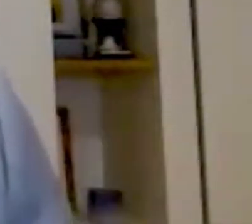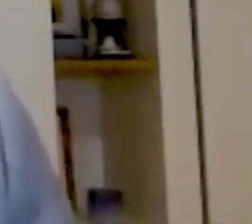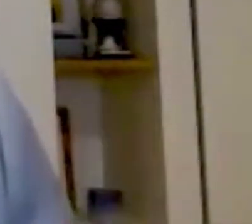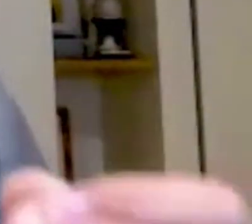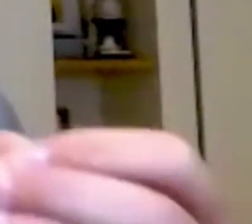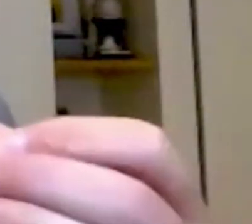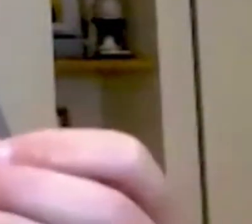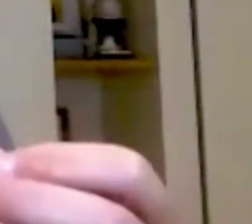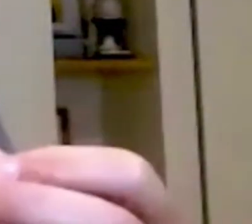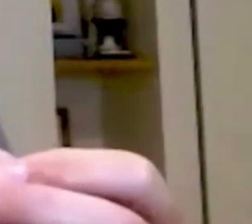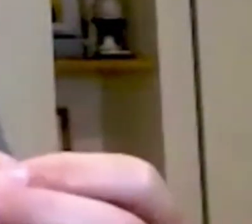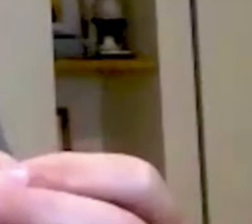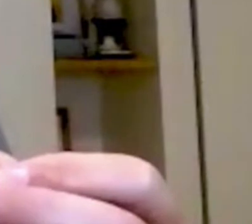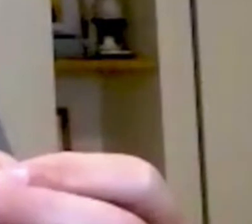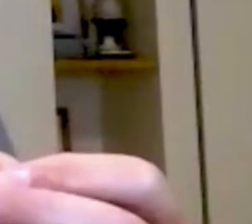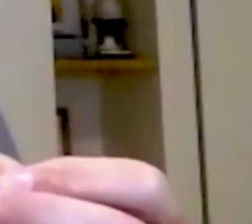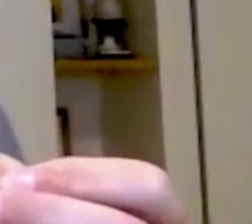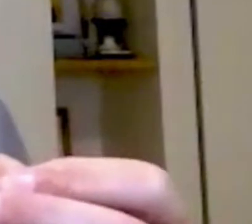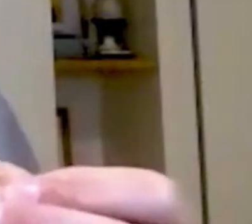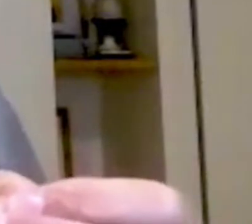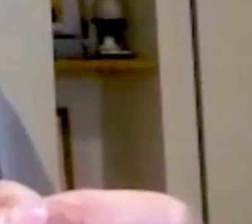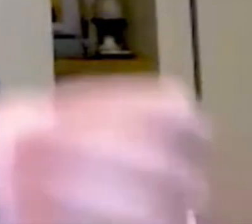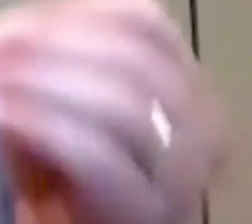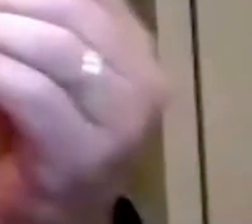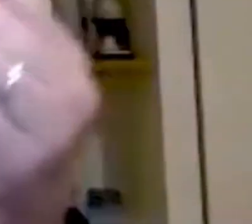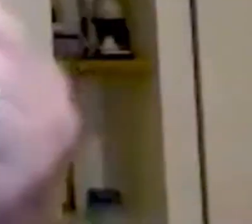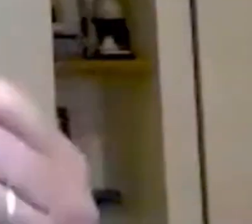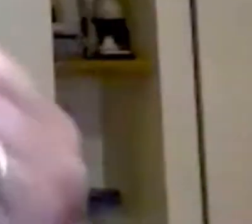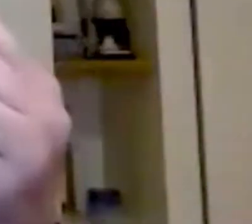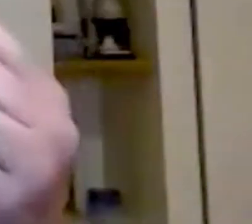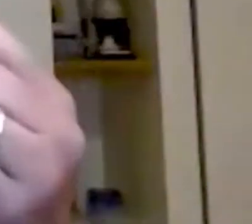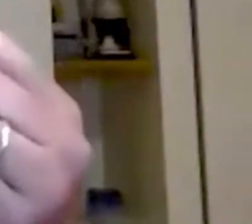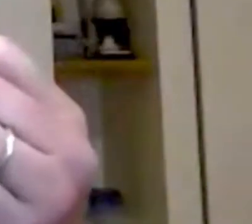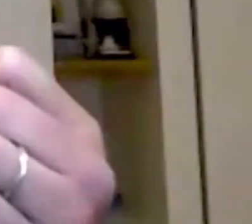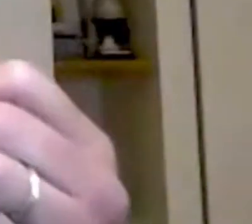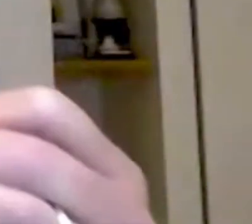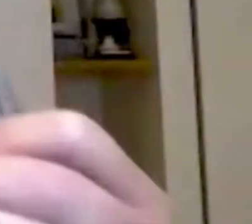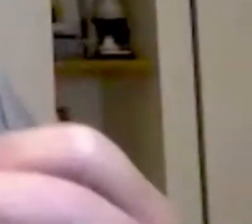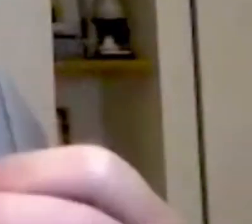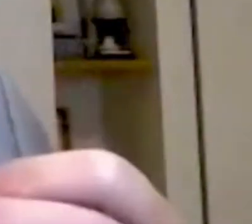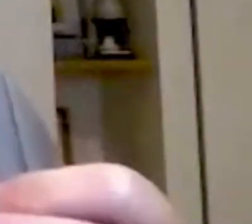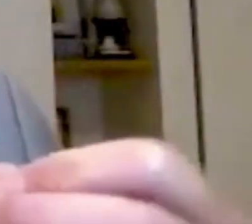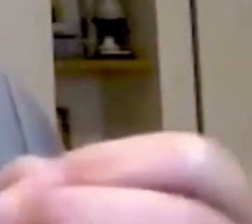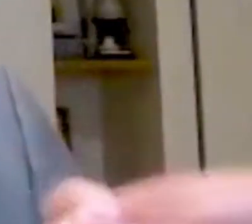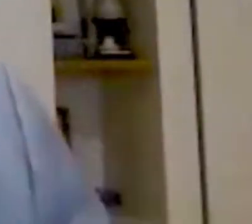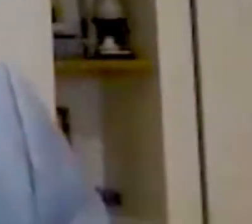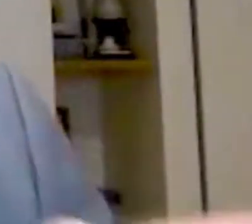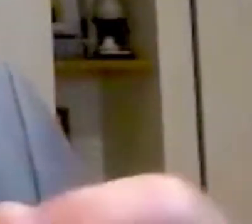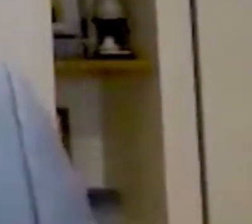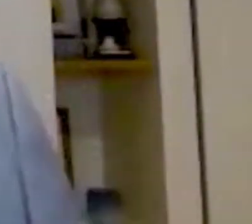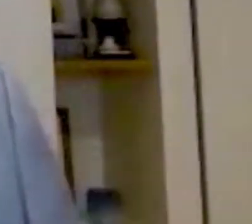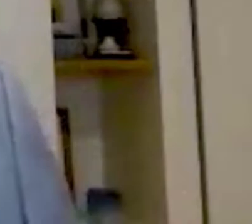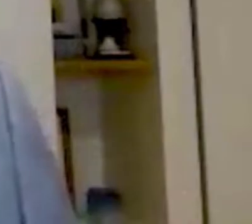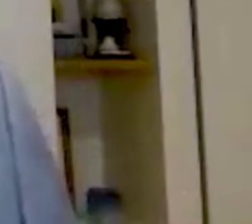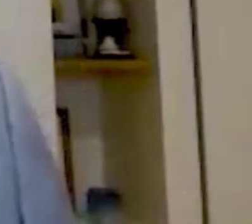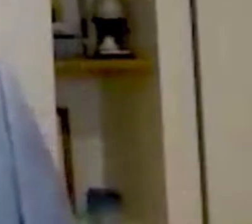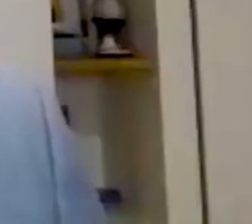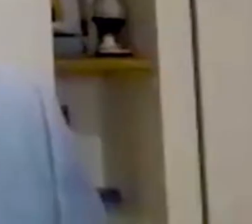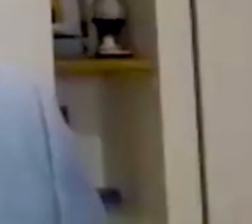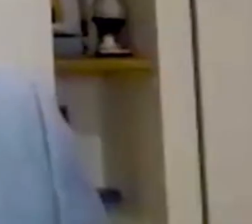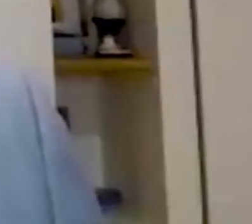incerteza e uma, digamos, uma falta de esperança. O que vai acontecer no